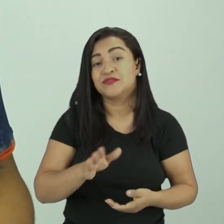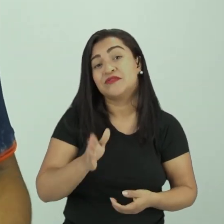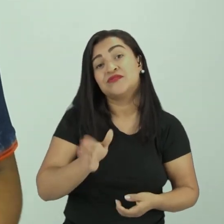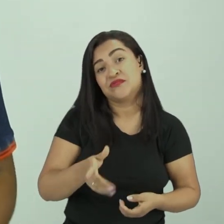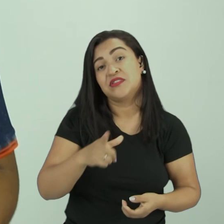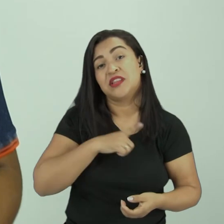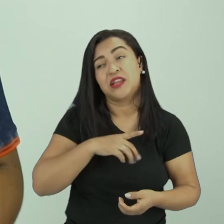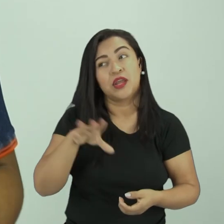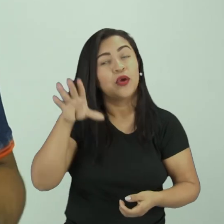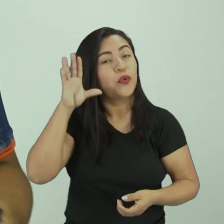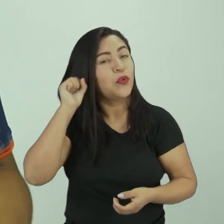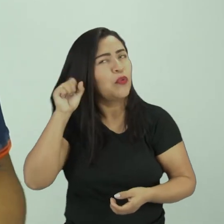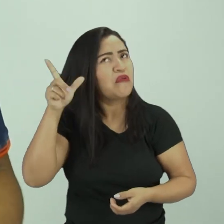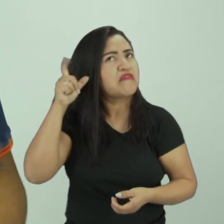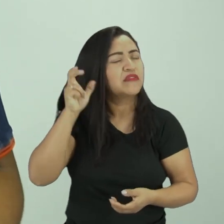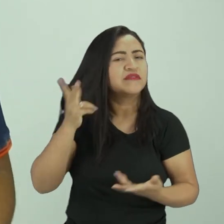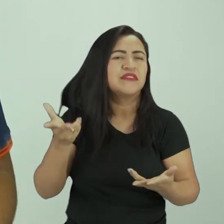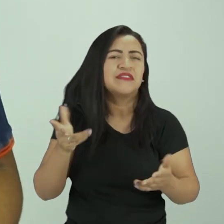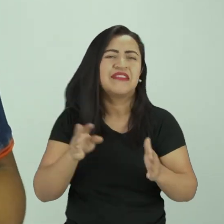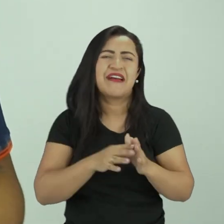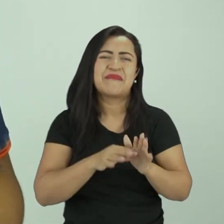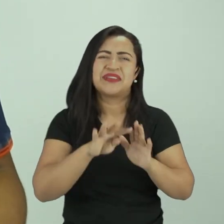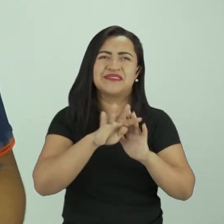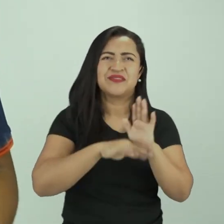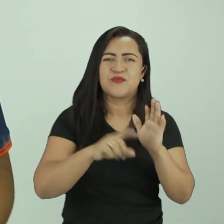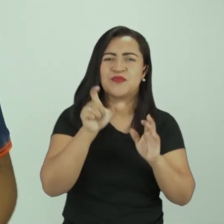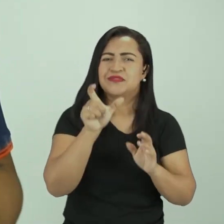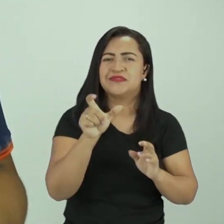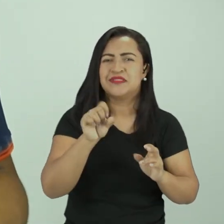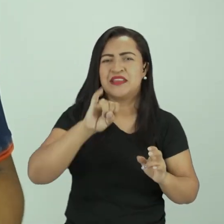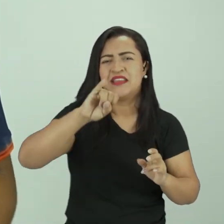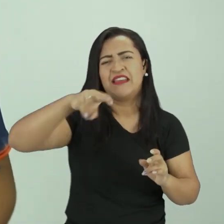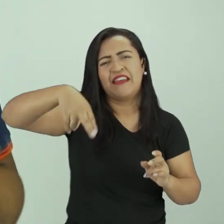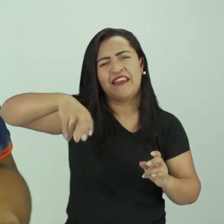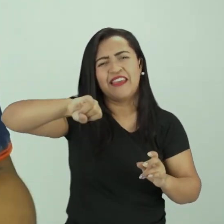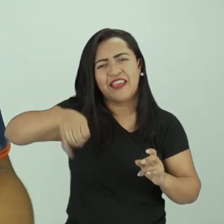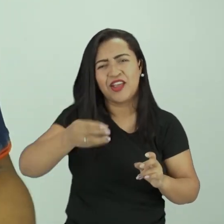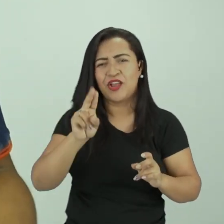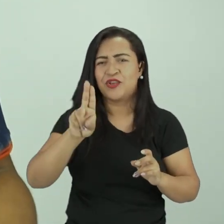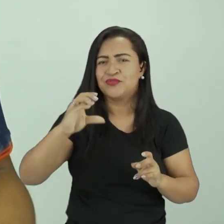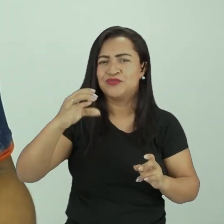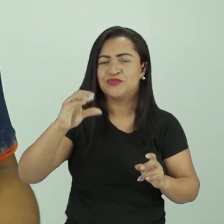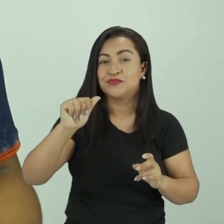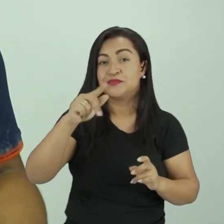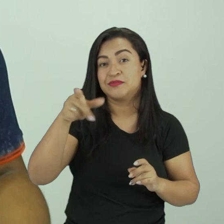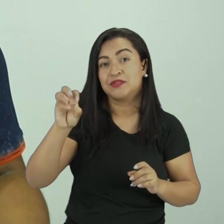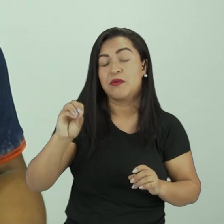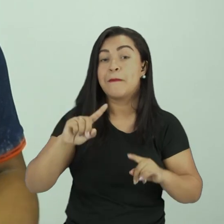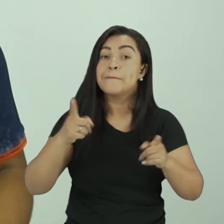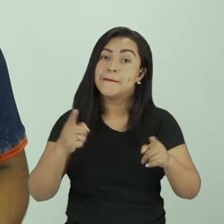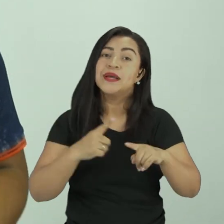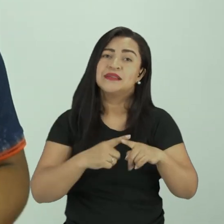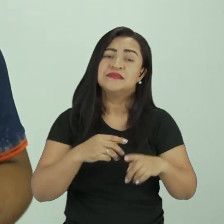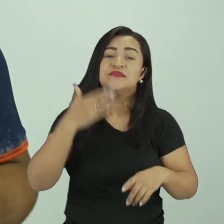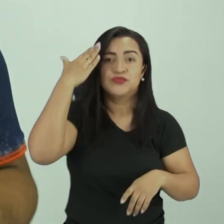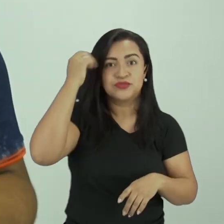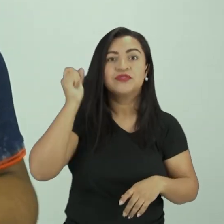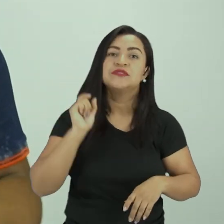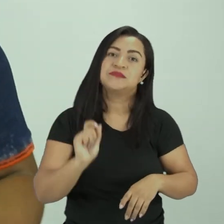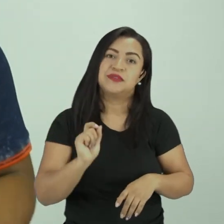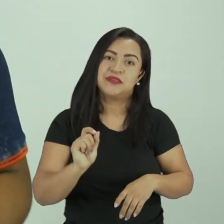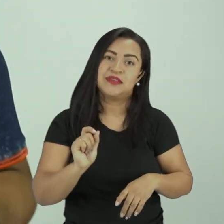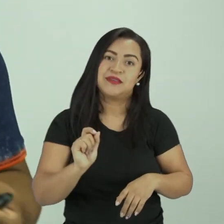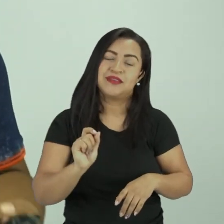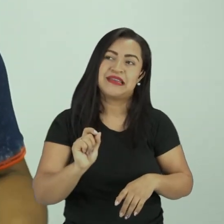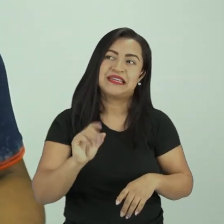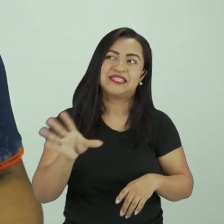ouvido falar, mas não com essa expressão, injunção. Mas todos nós conhecemos e sabemos o que é. A gente só não se atém